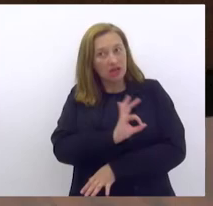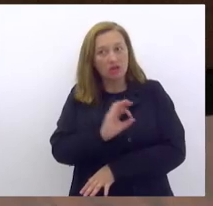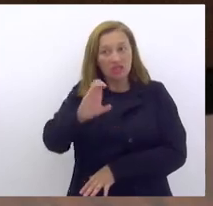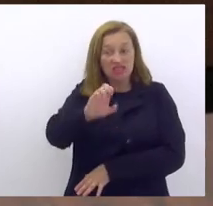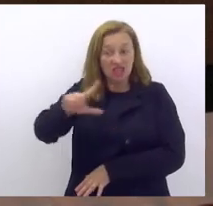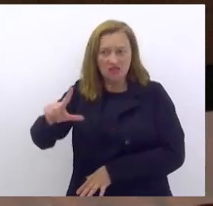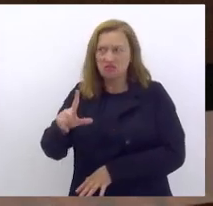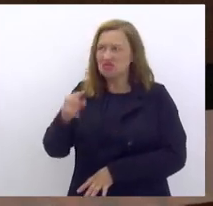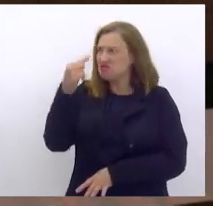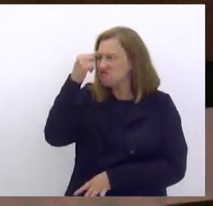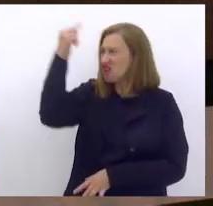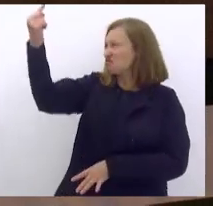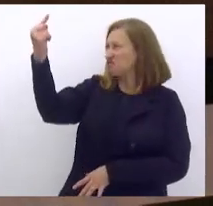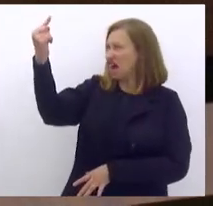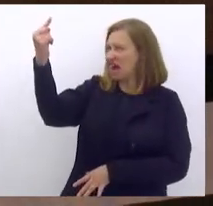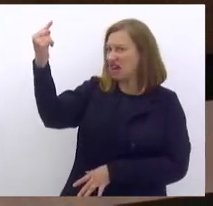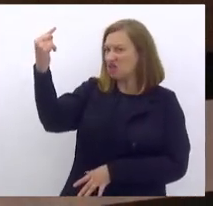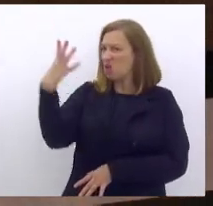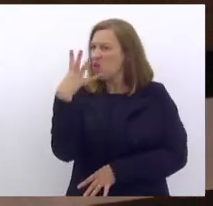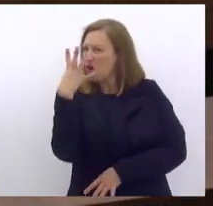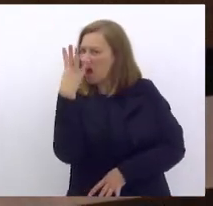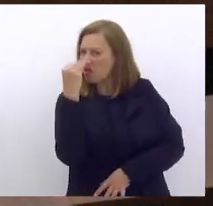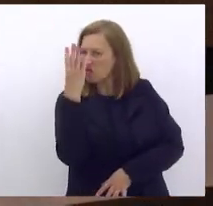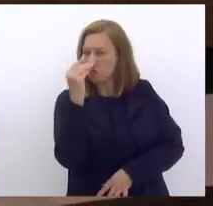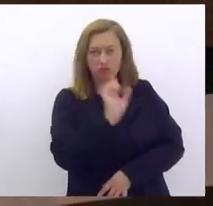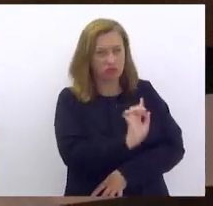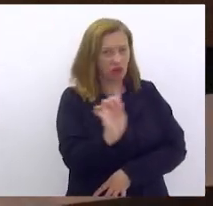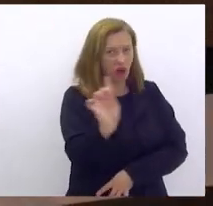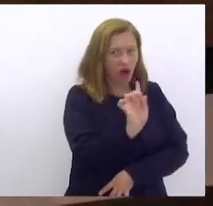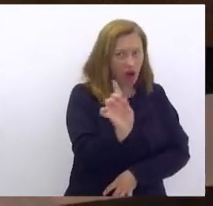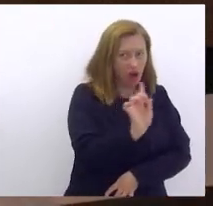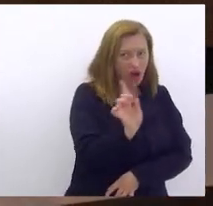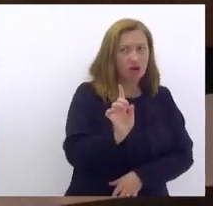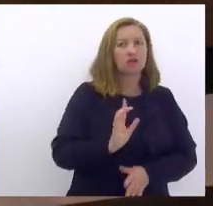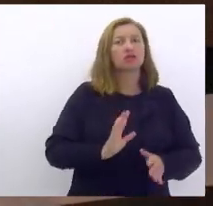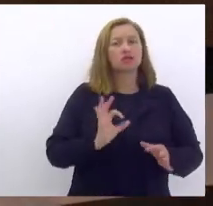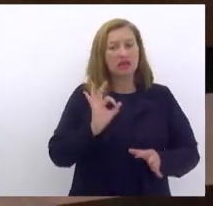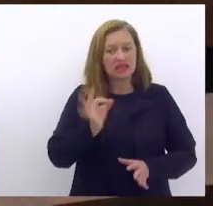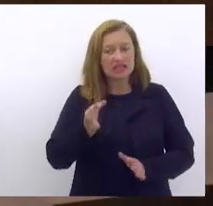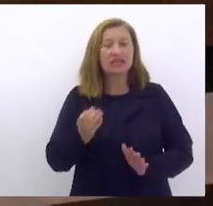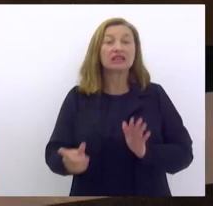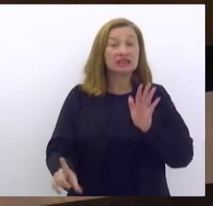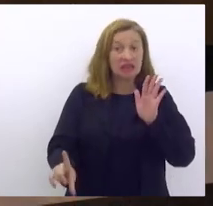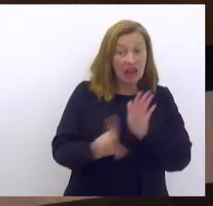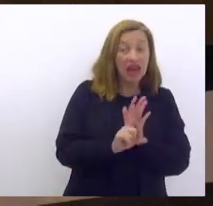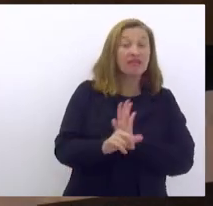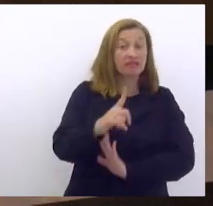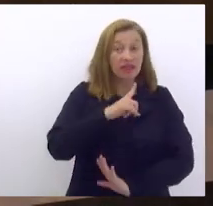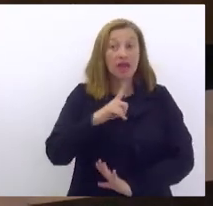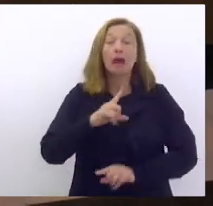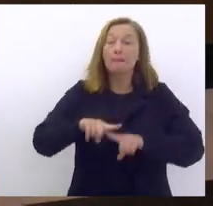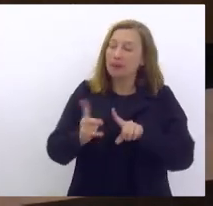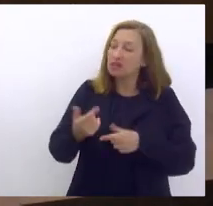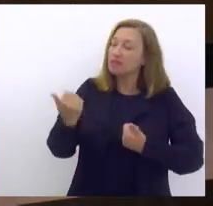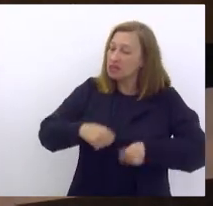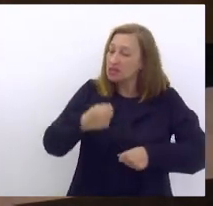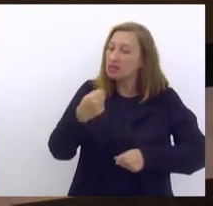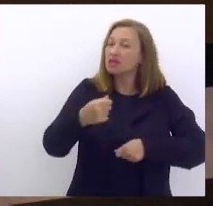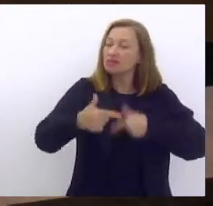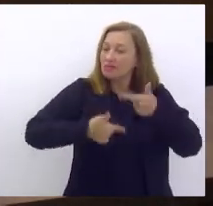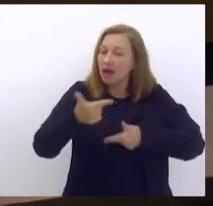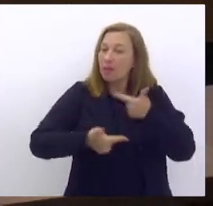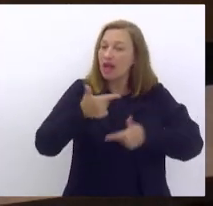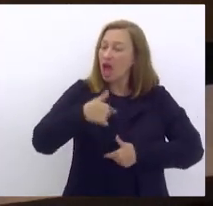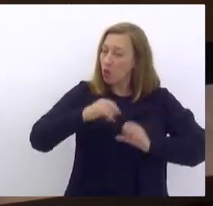não inventaram esse reconhecimento. Isso tem uma previsão legal. Claro que a gente tem que trabalhar, e eu sou uma das